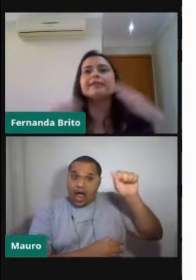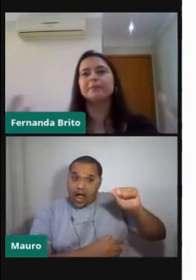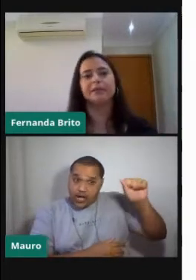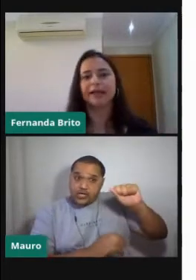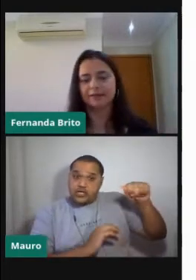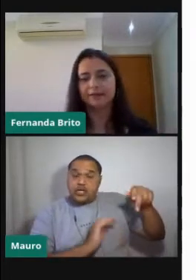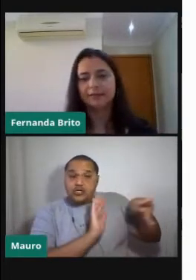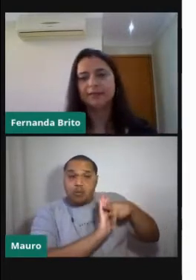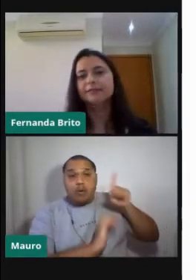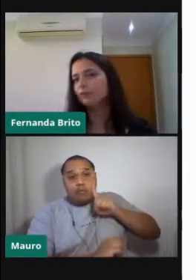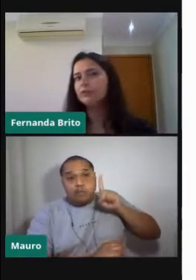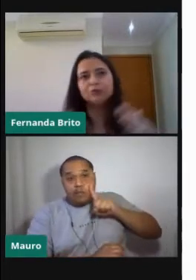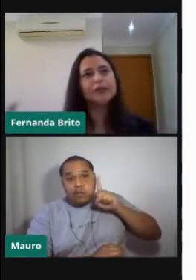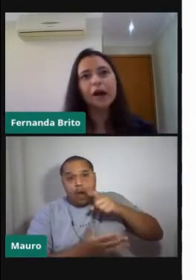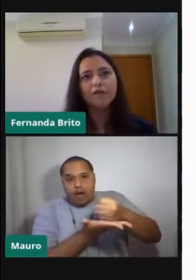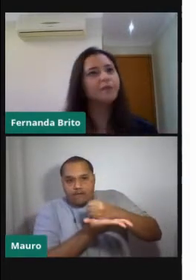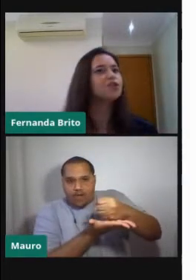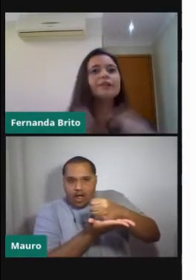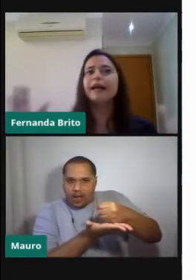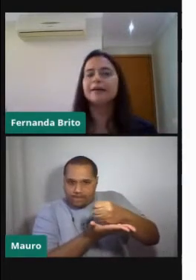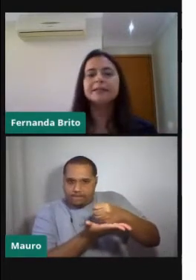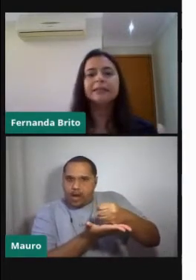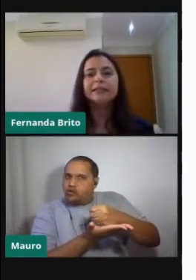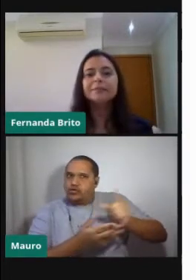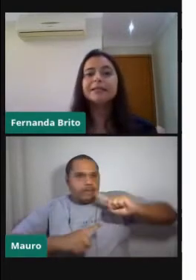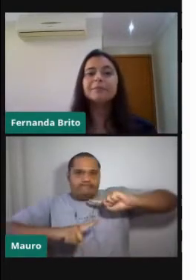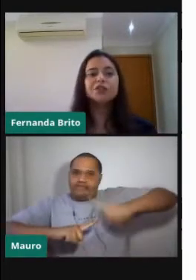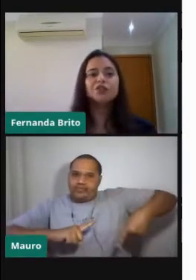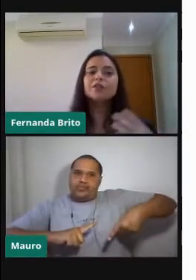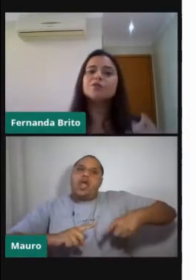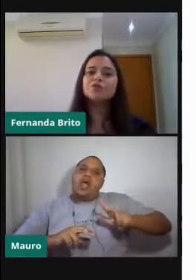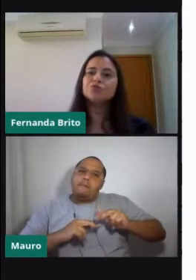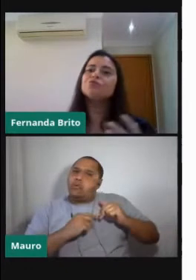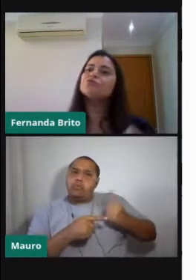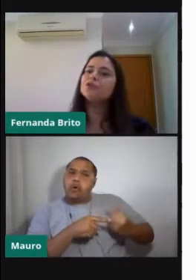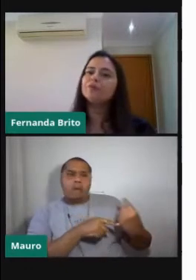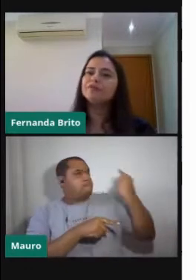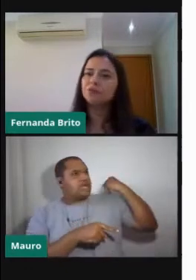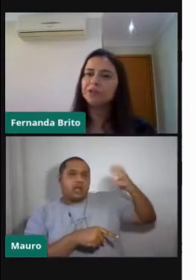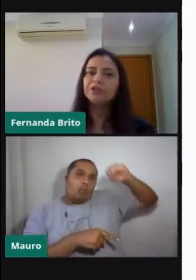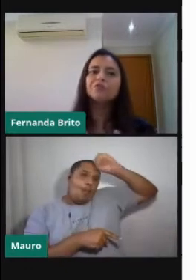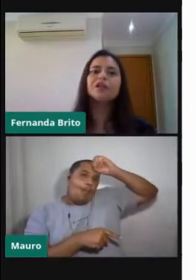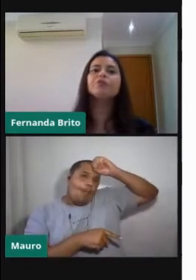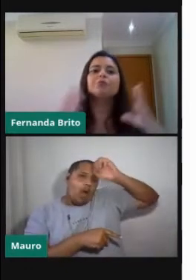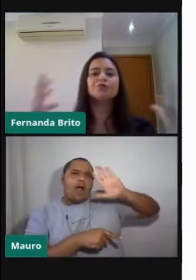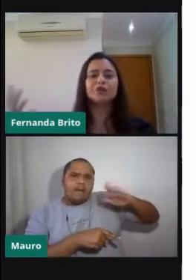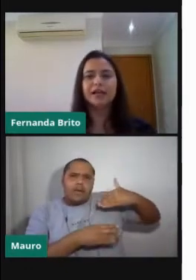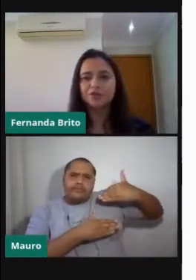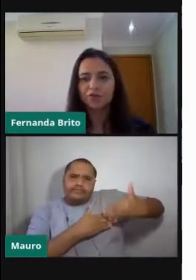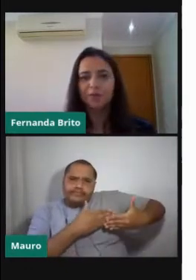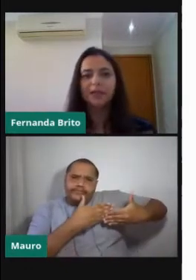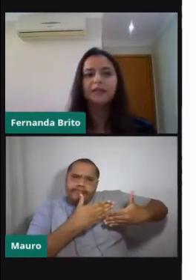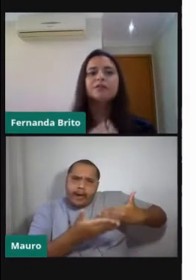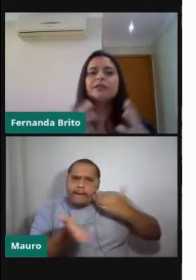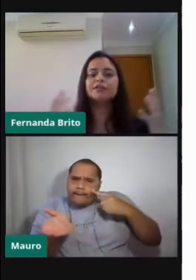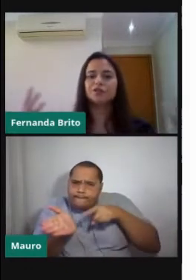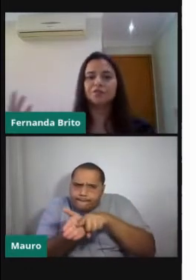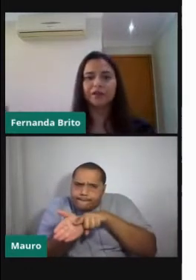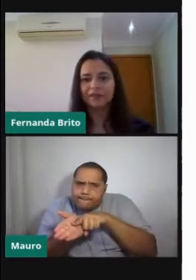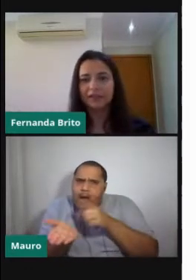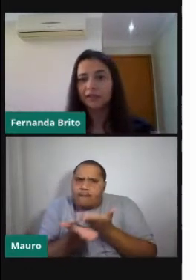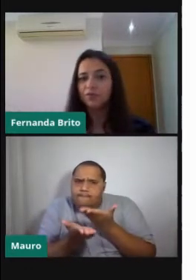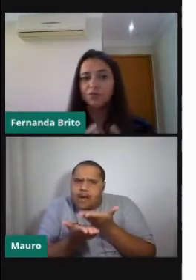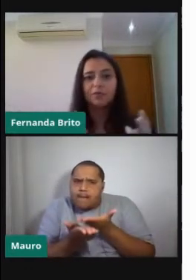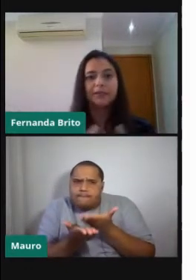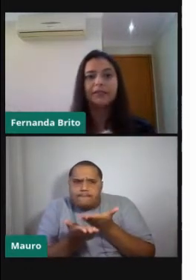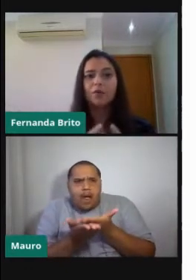começo, ninguém sabia nada. Então, natural, vamos tentar. Mas, à medida que os estudos foram evoluindo, né, que o número de casos foi aumentando, que a gente